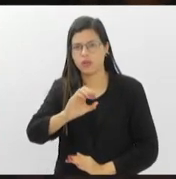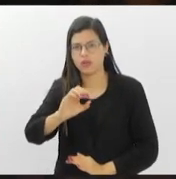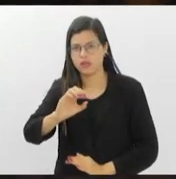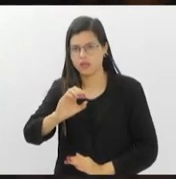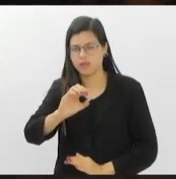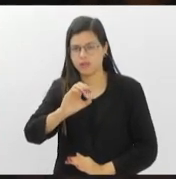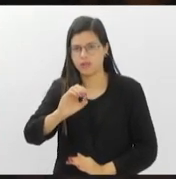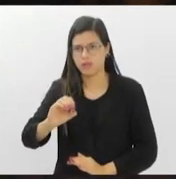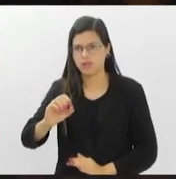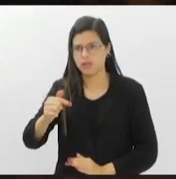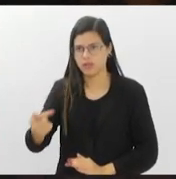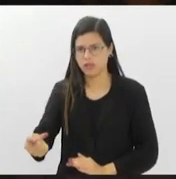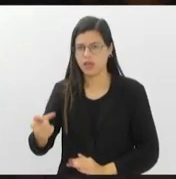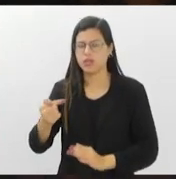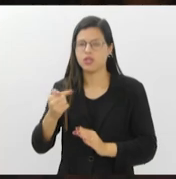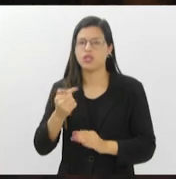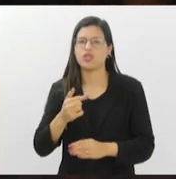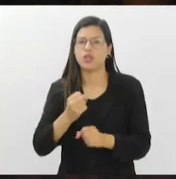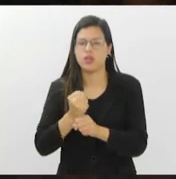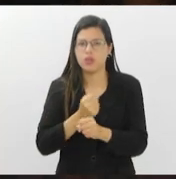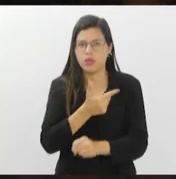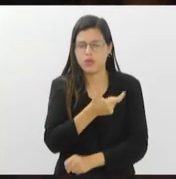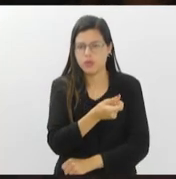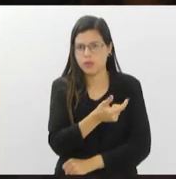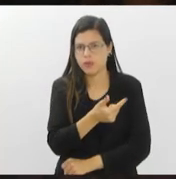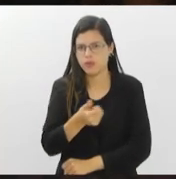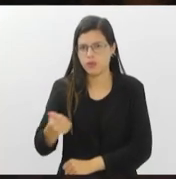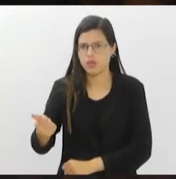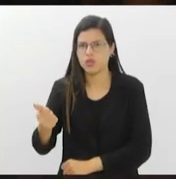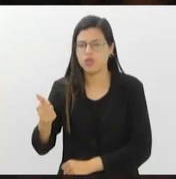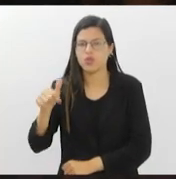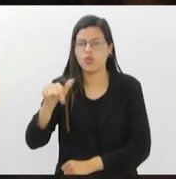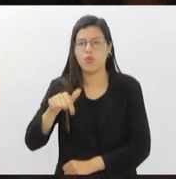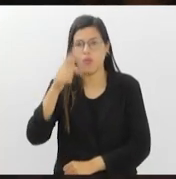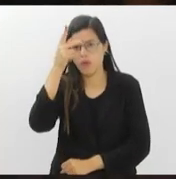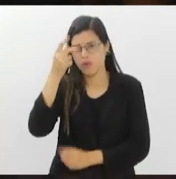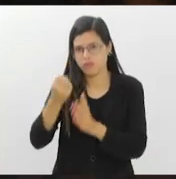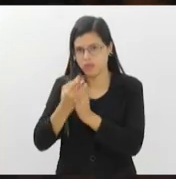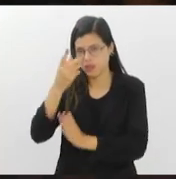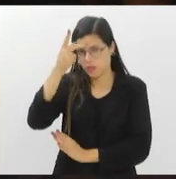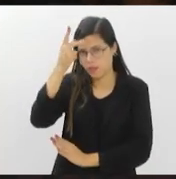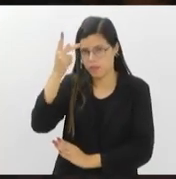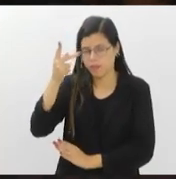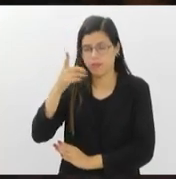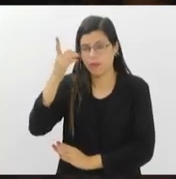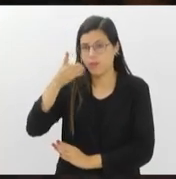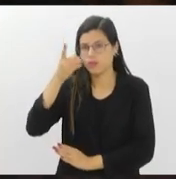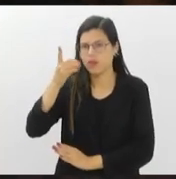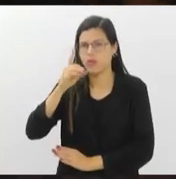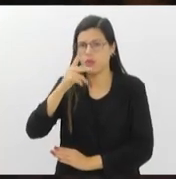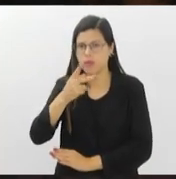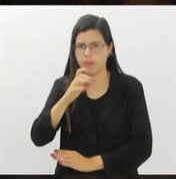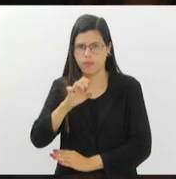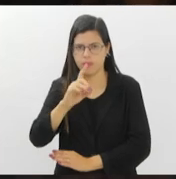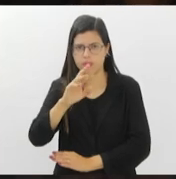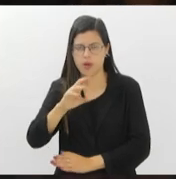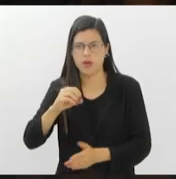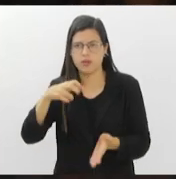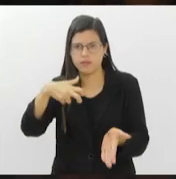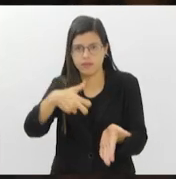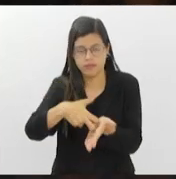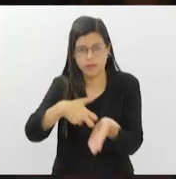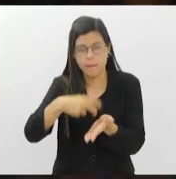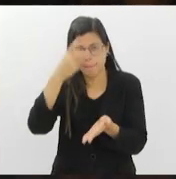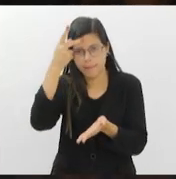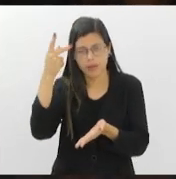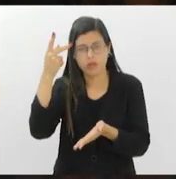3807/2021, de autoria do deputado Pedro Ricardo, que estabelece sanções administrativas a pessoa física ou jurídica que